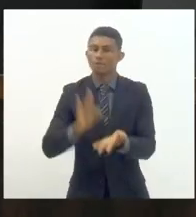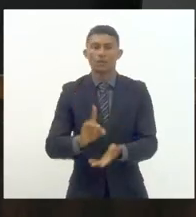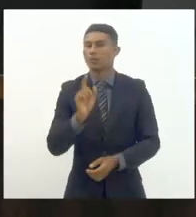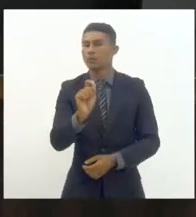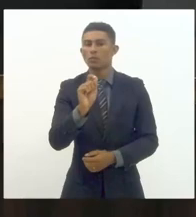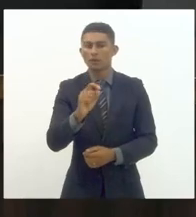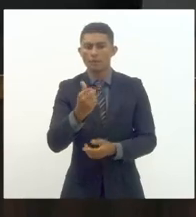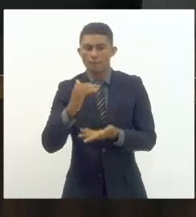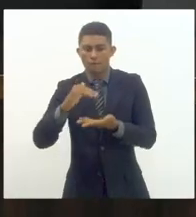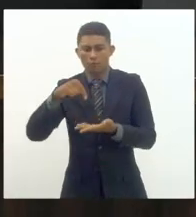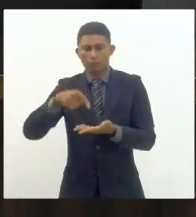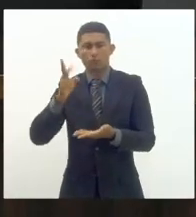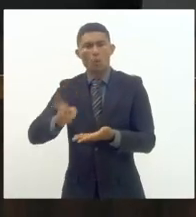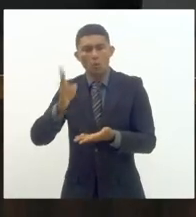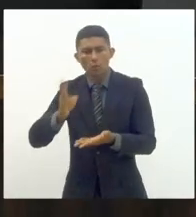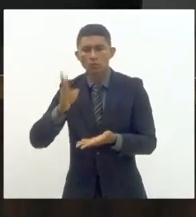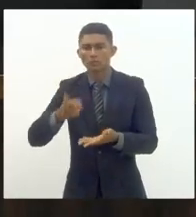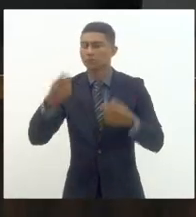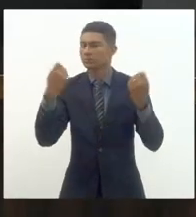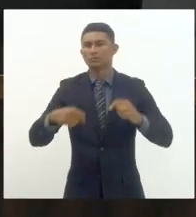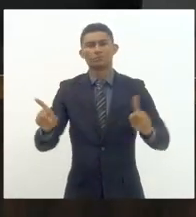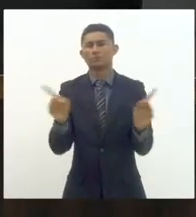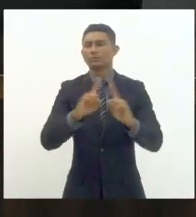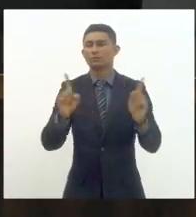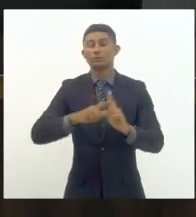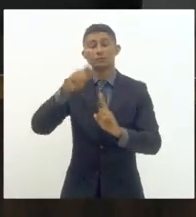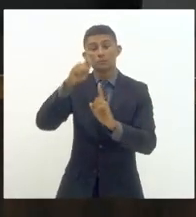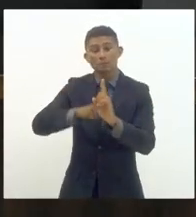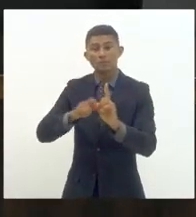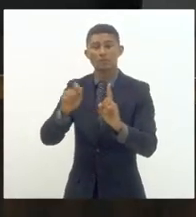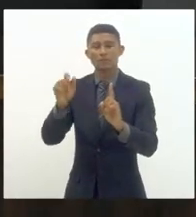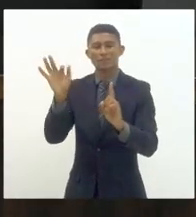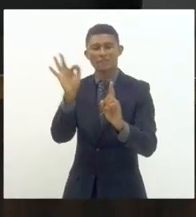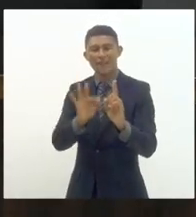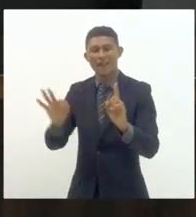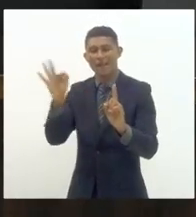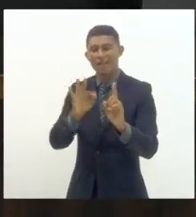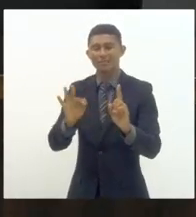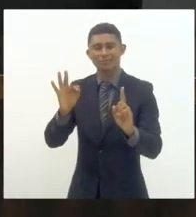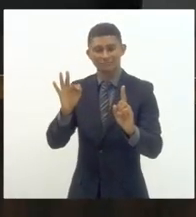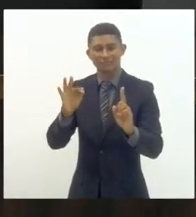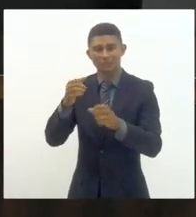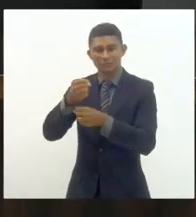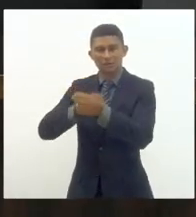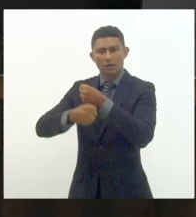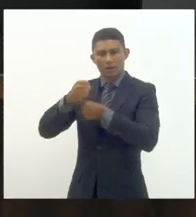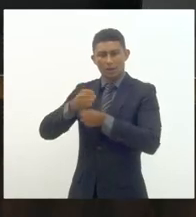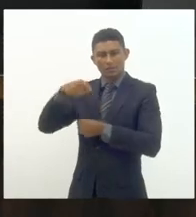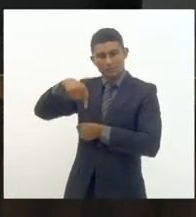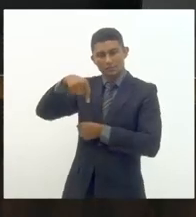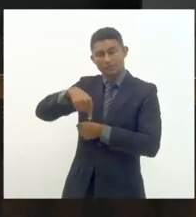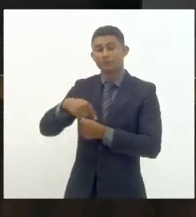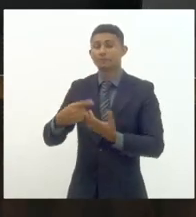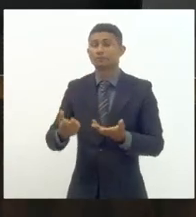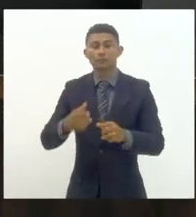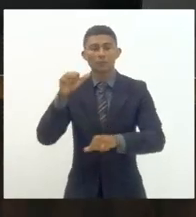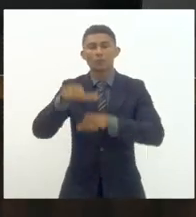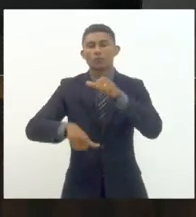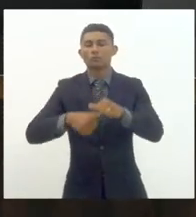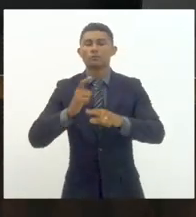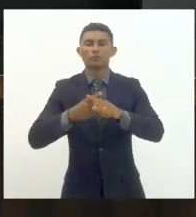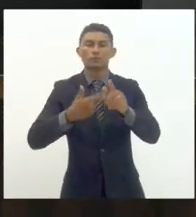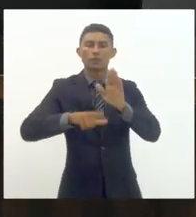de existir a partir de fevereiro desse ano, quando foi modificado através da Lei